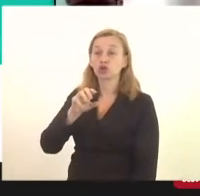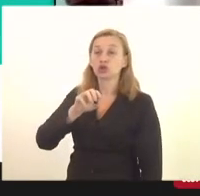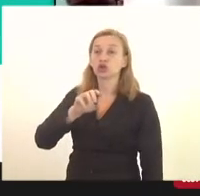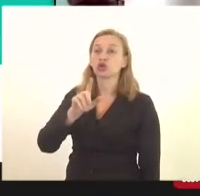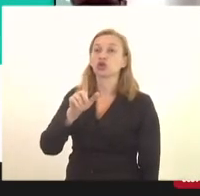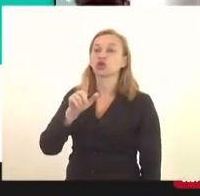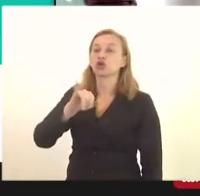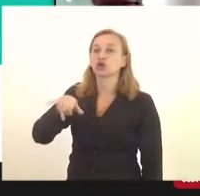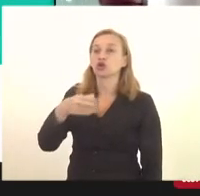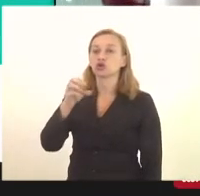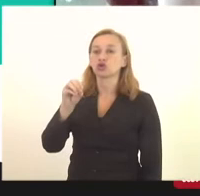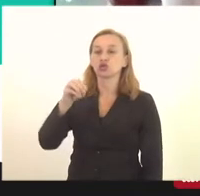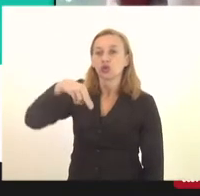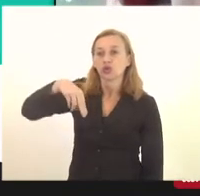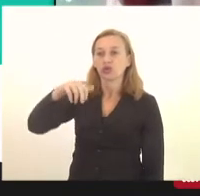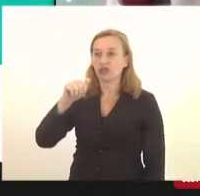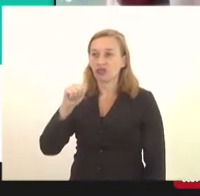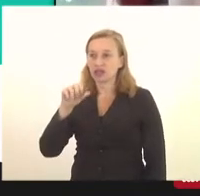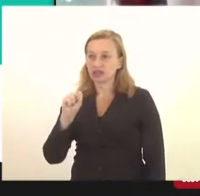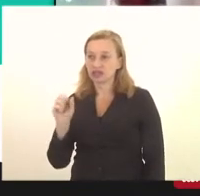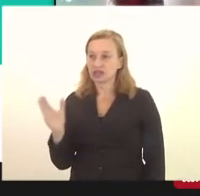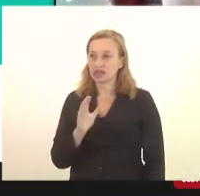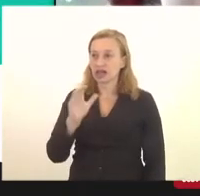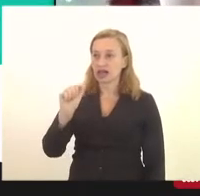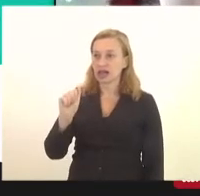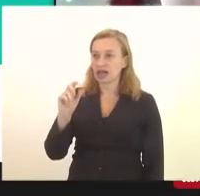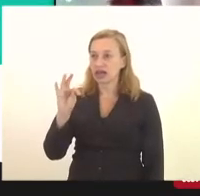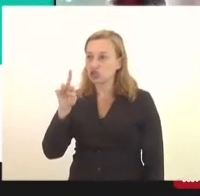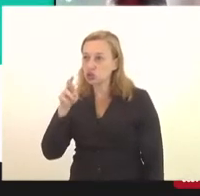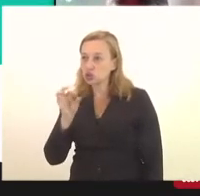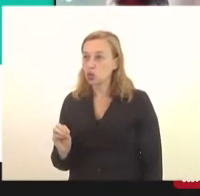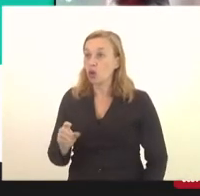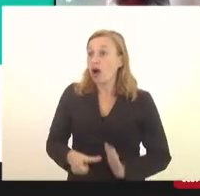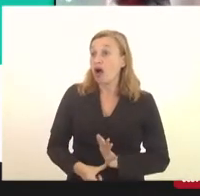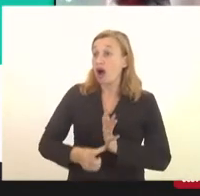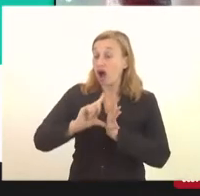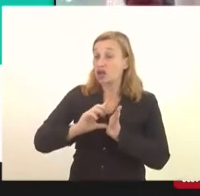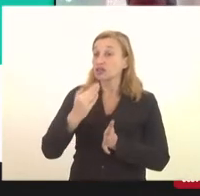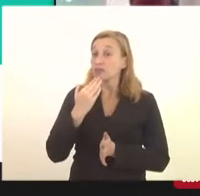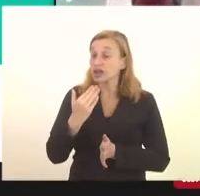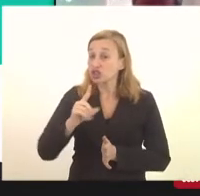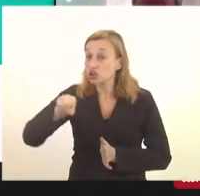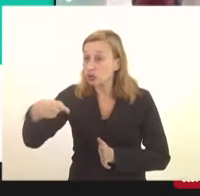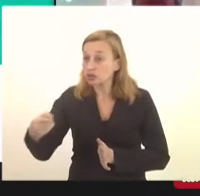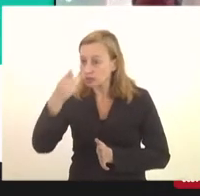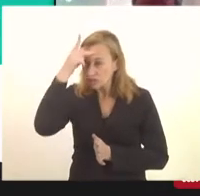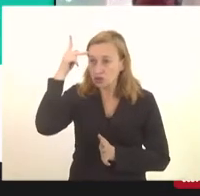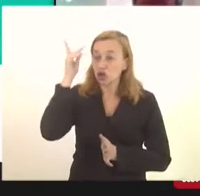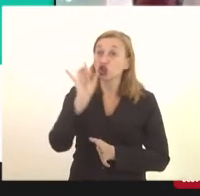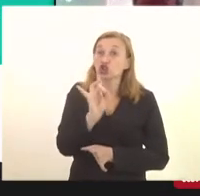Castro. Eu só, antes de passar para o seguinte, eu queria só